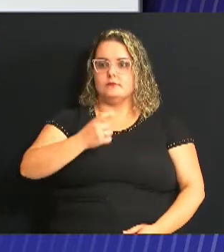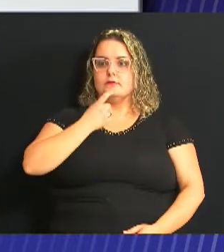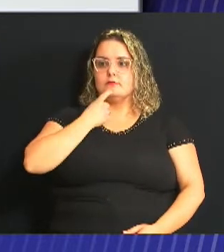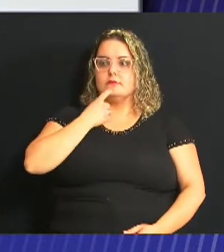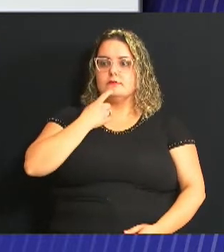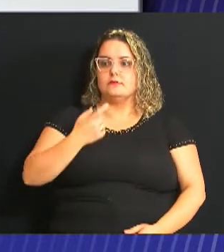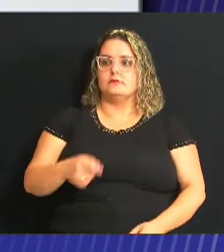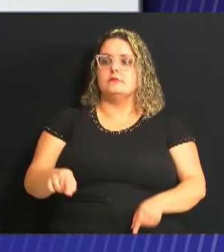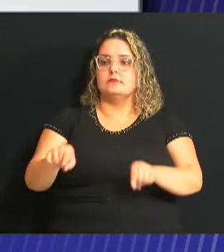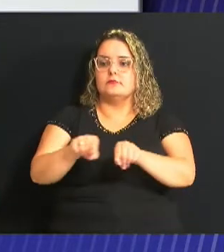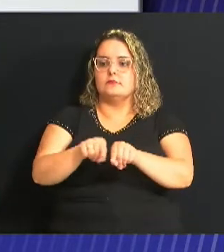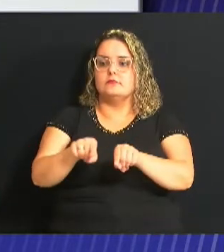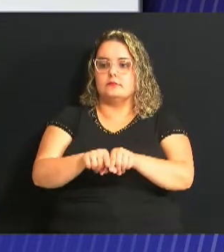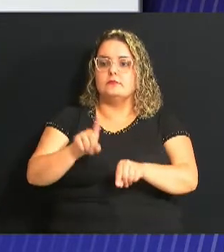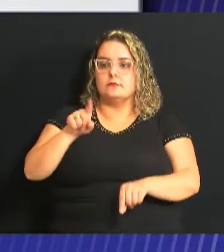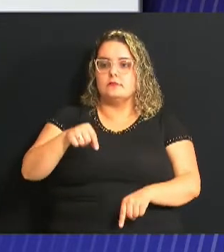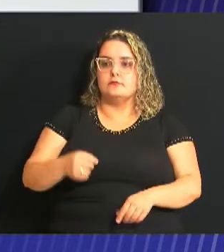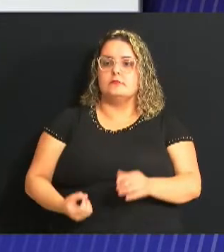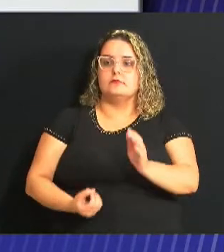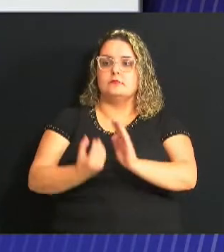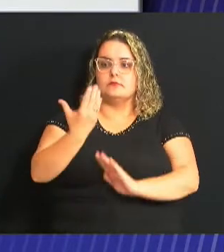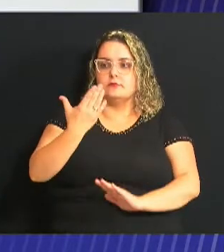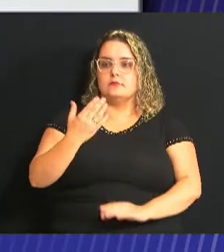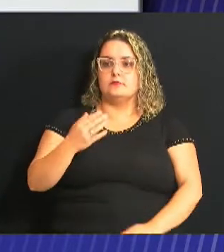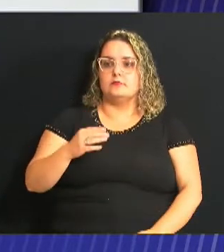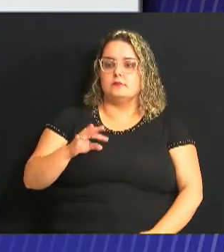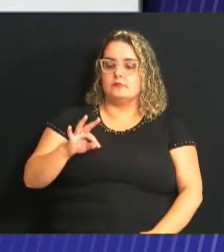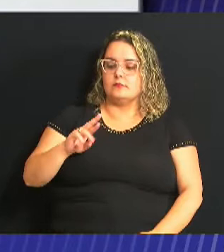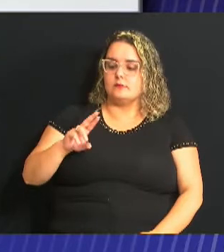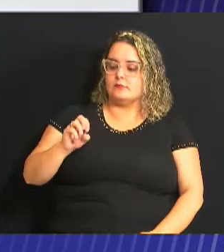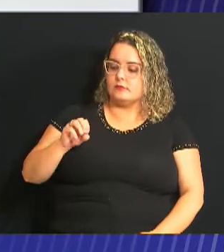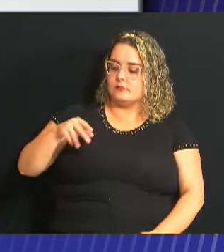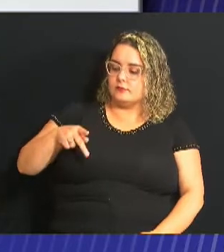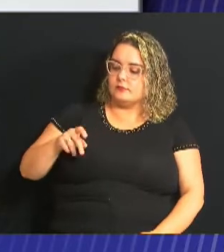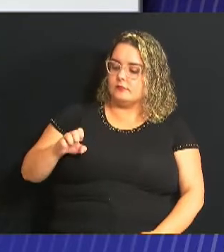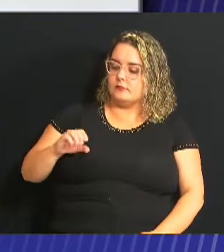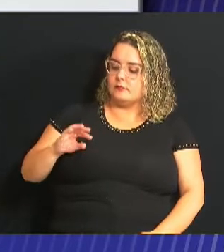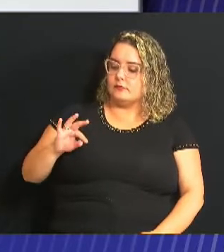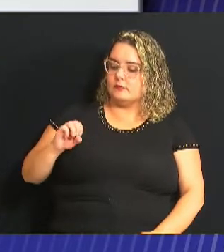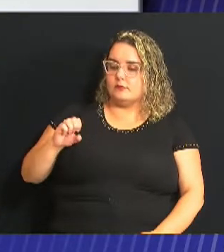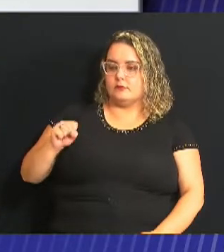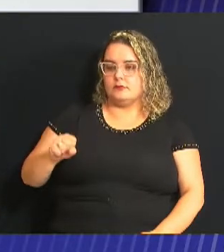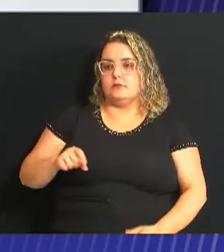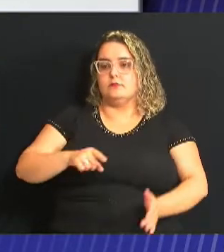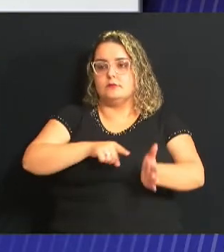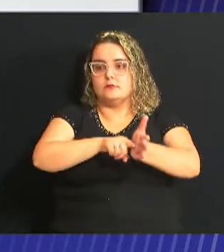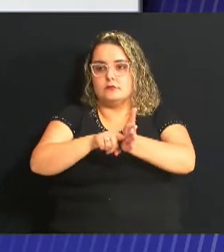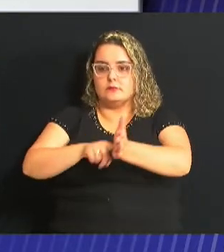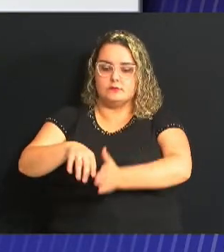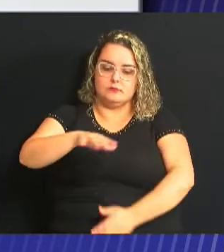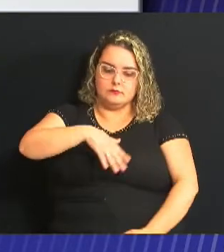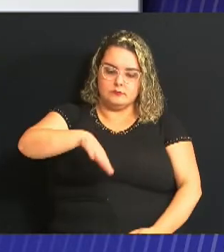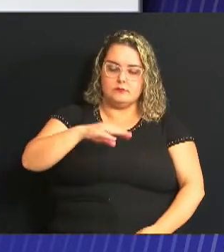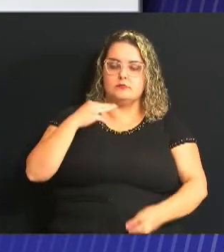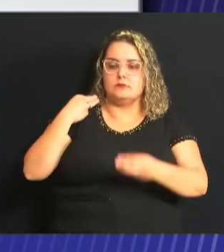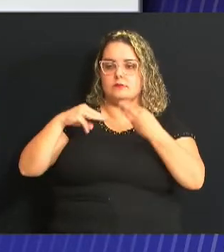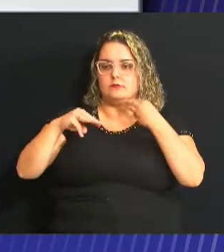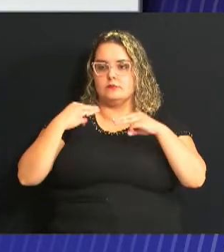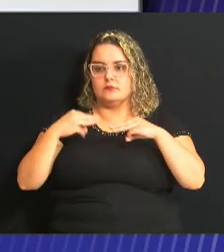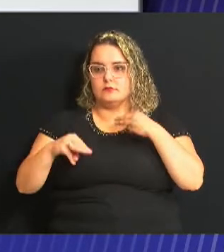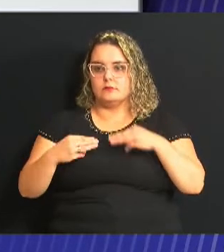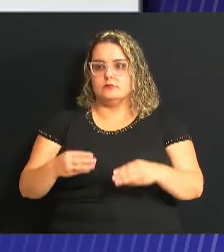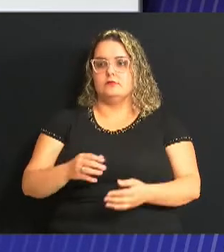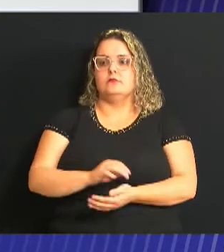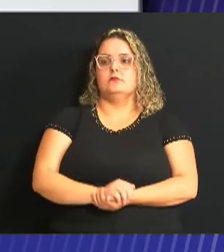Mas ele também é o idealizador do grupo Trompectus e realiza intensa pesquisa na área musical, de